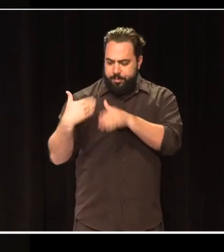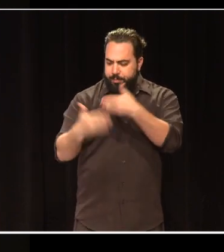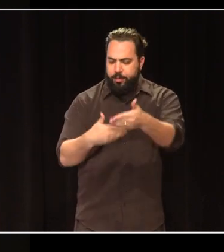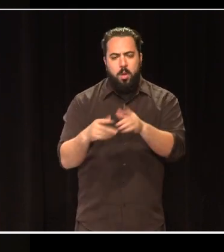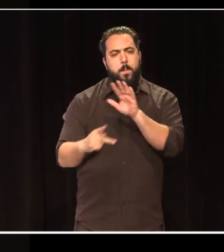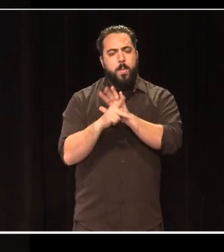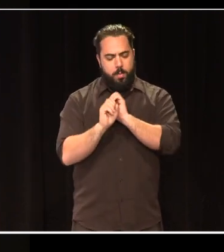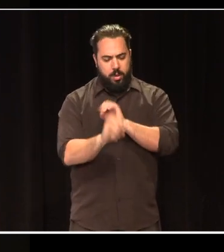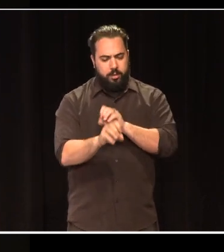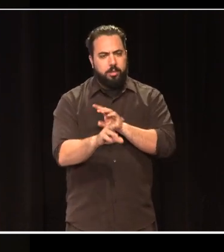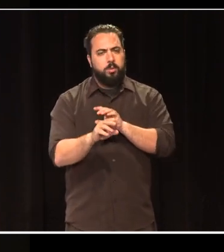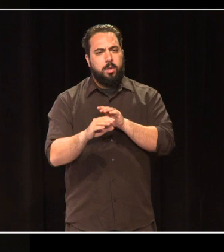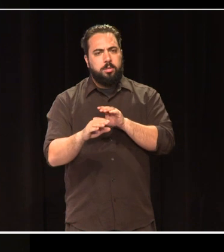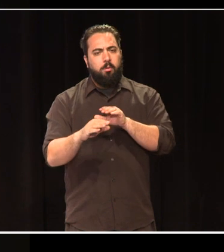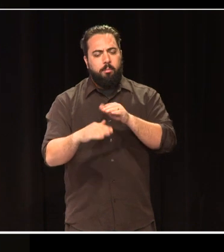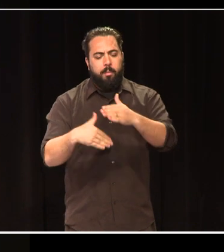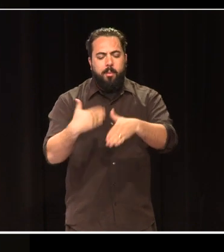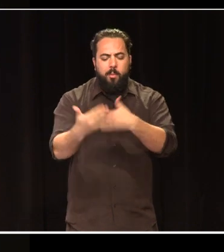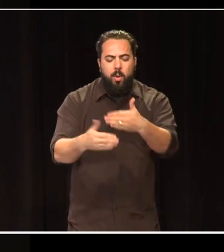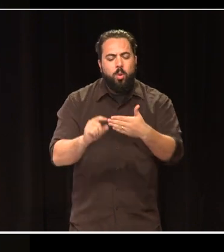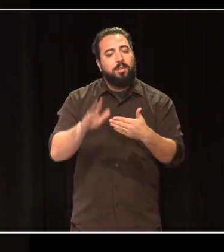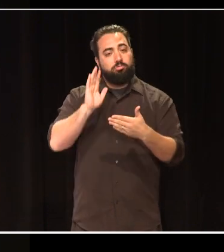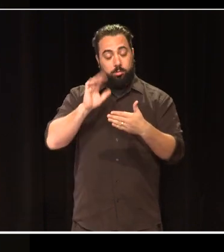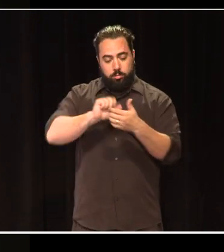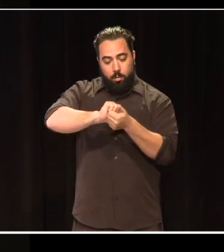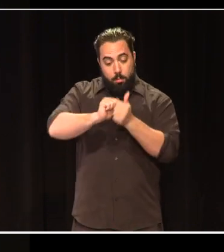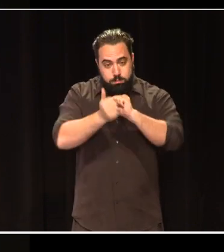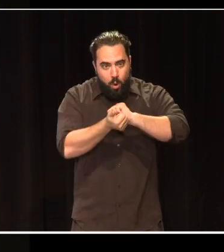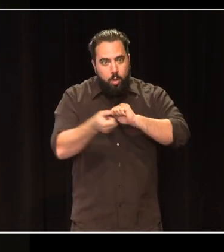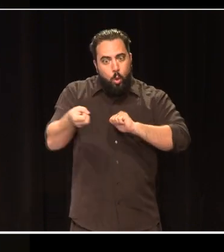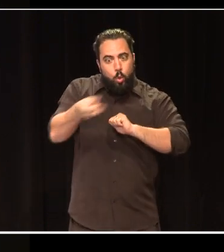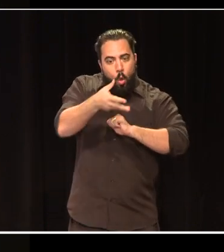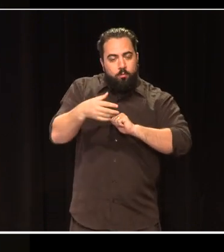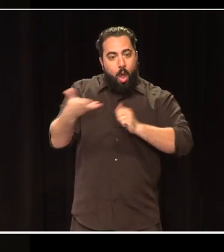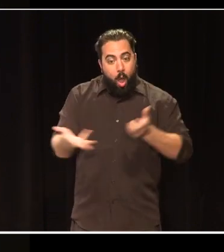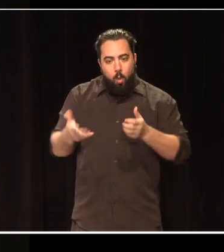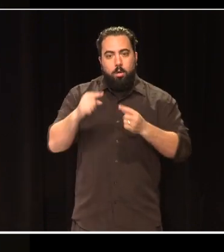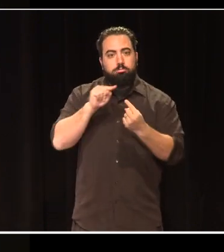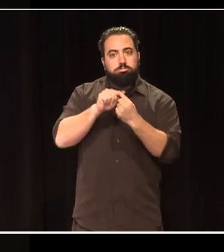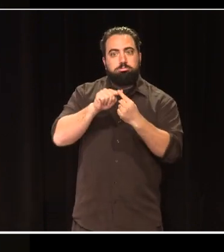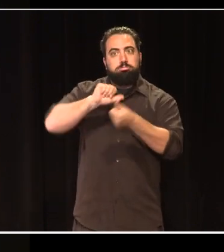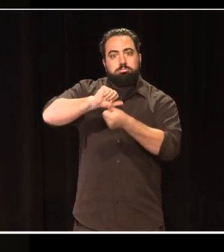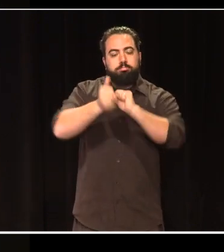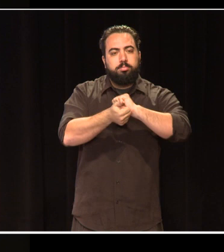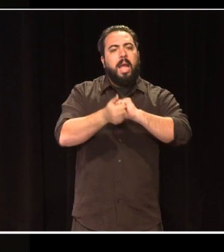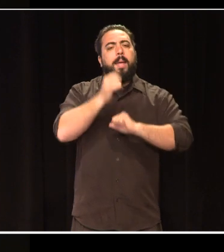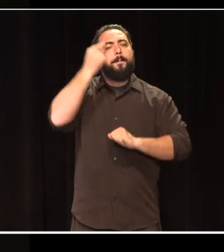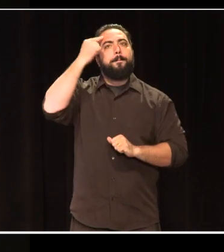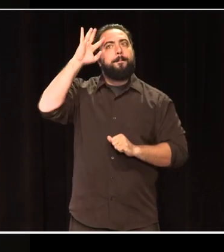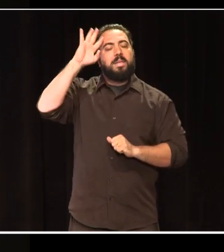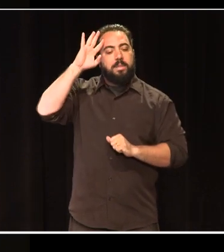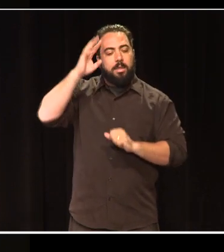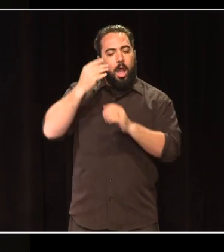educação já adaptada a esse novo tempo, que se a gente for pensar numa escola de